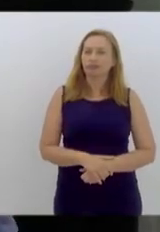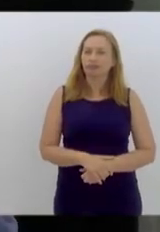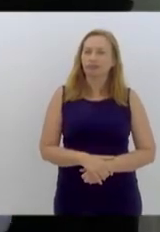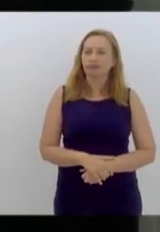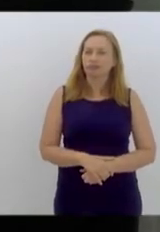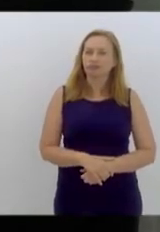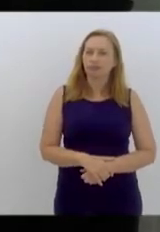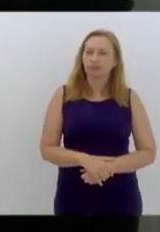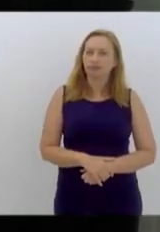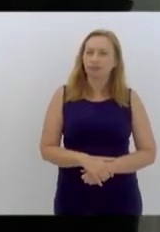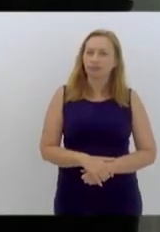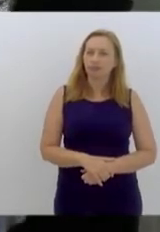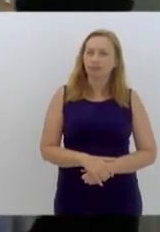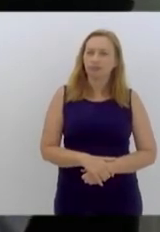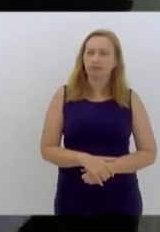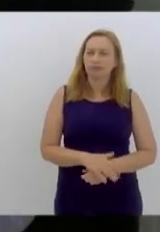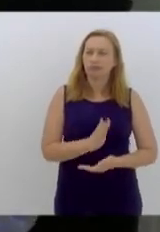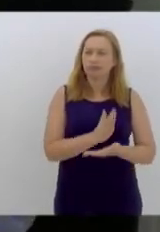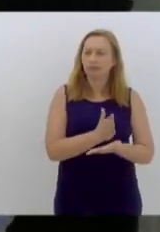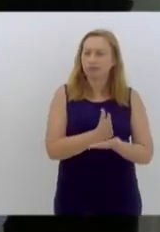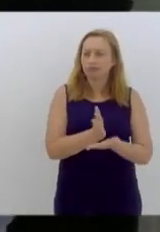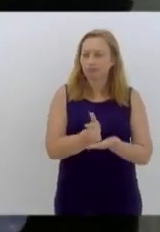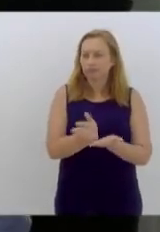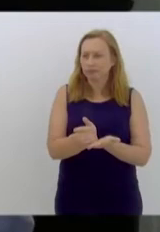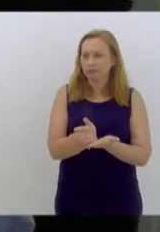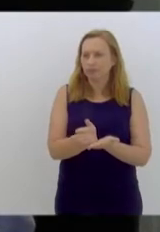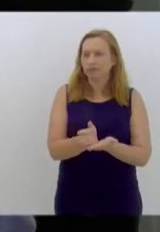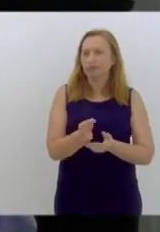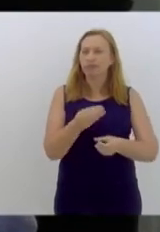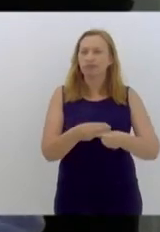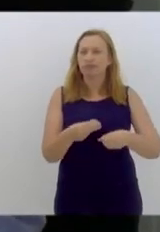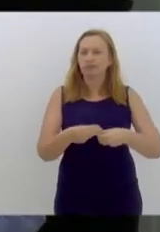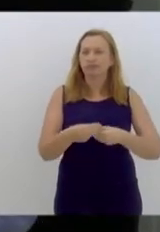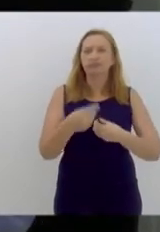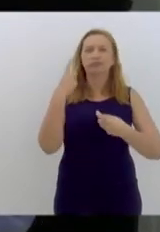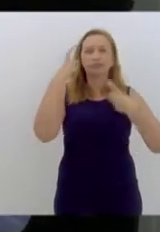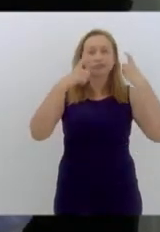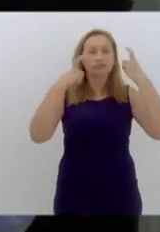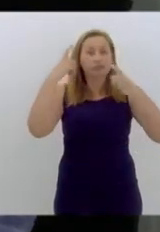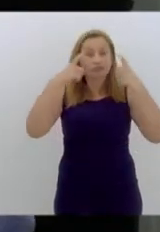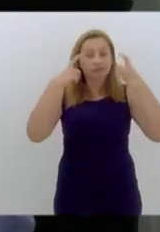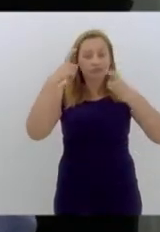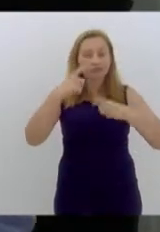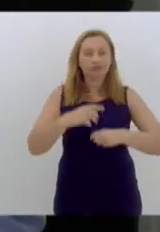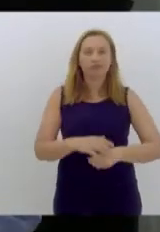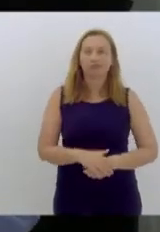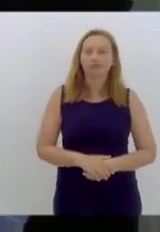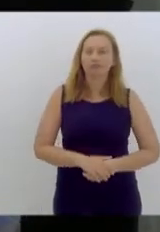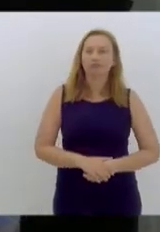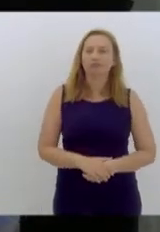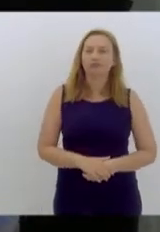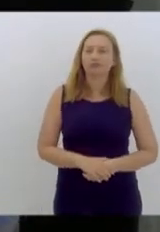a repartição entre os municípios. Preocupado, o Fórum,